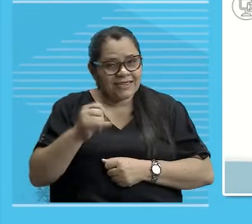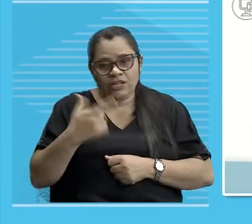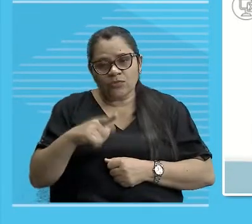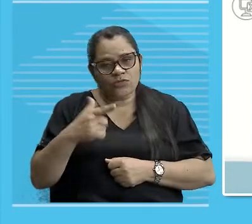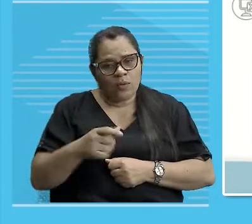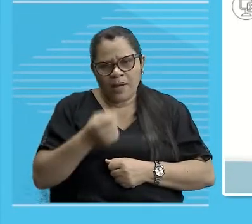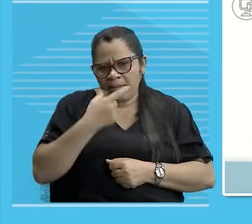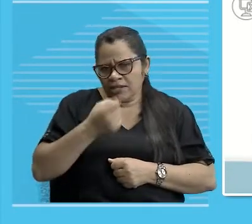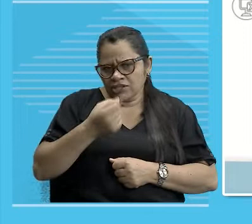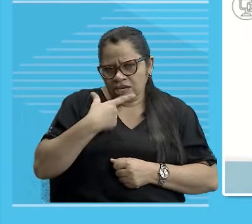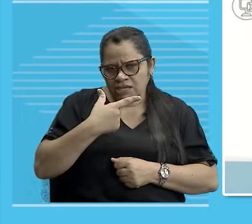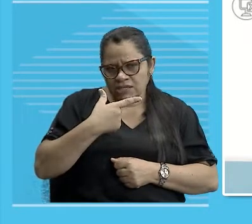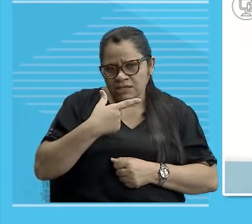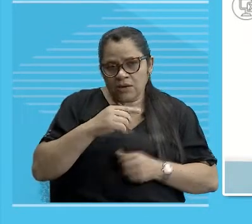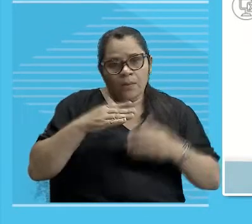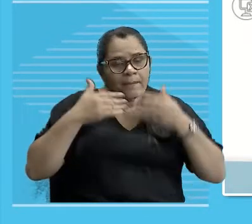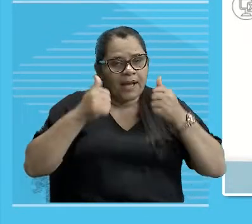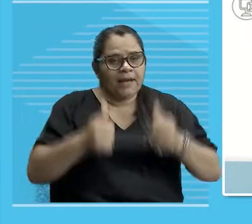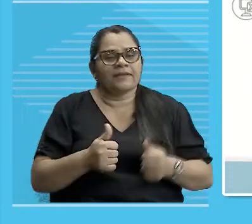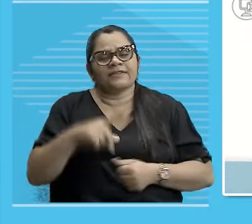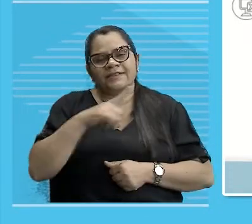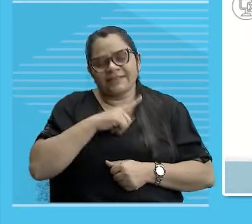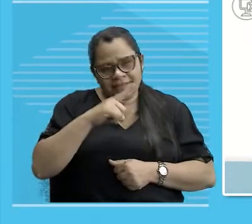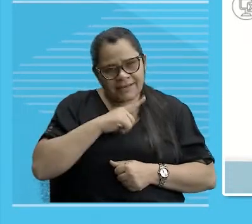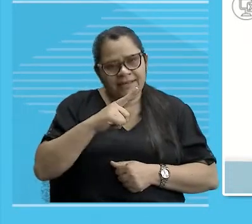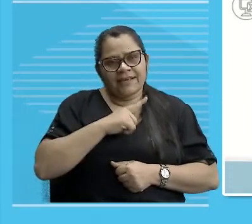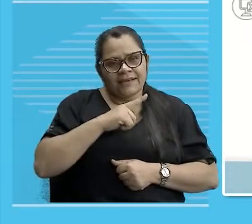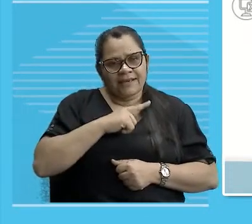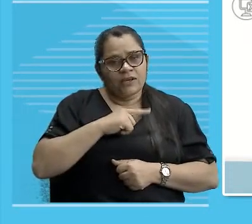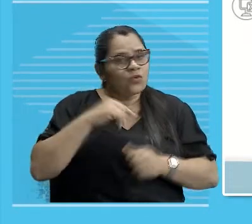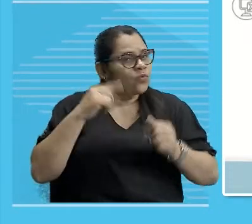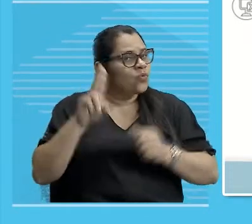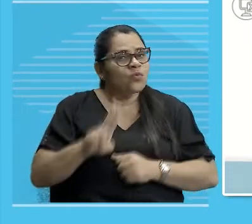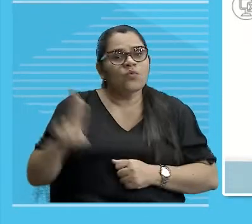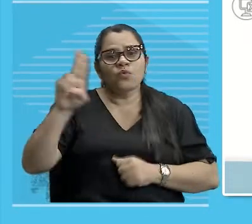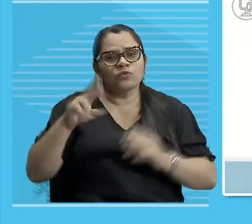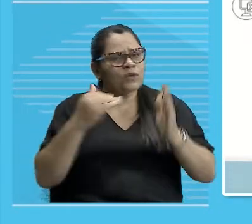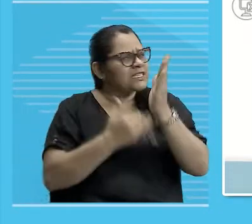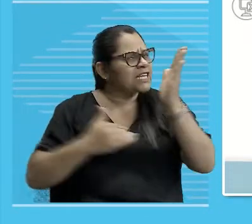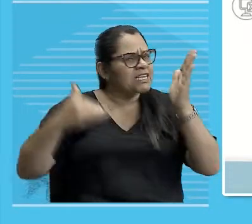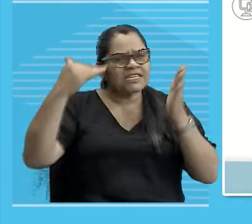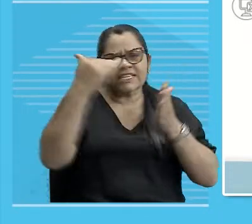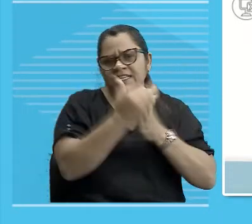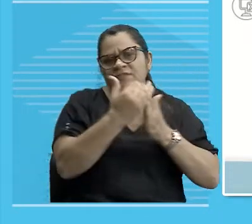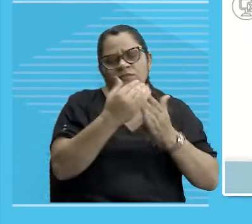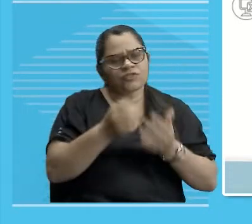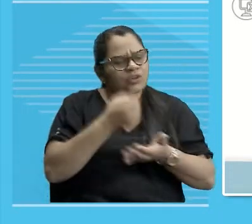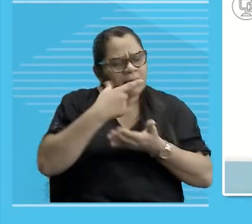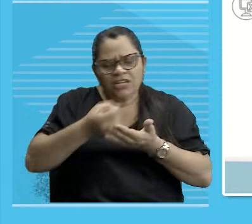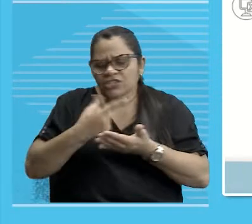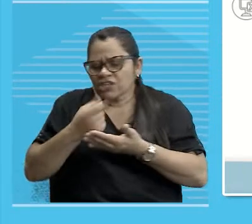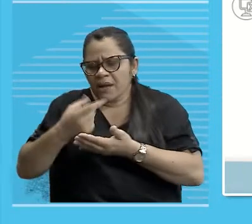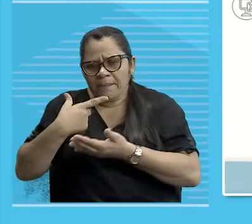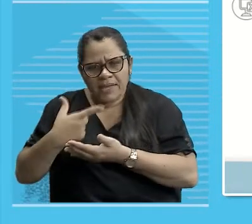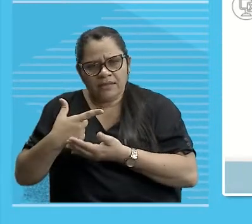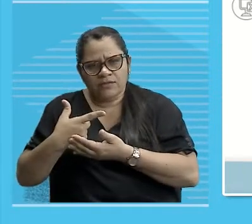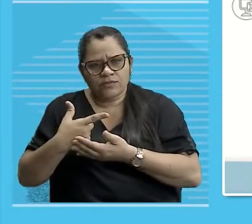galera, tem muito, mas muito abuso, cara, sabe, desses